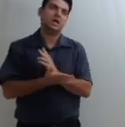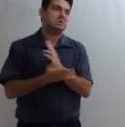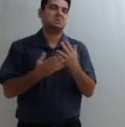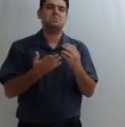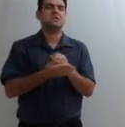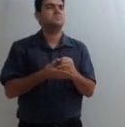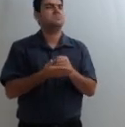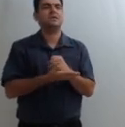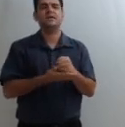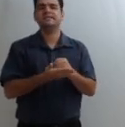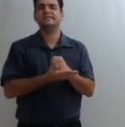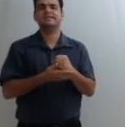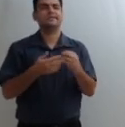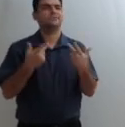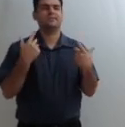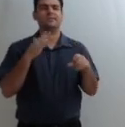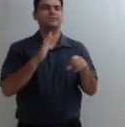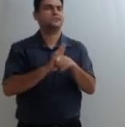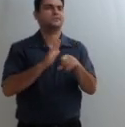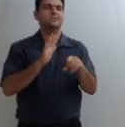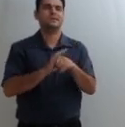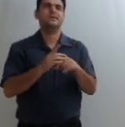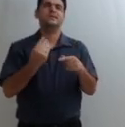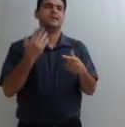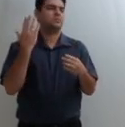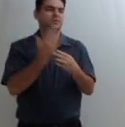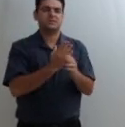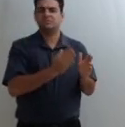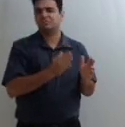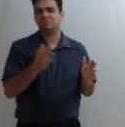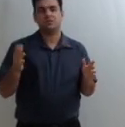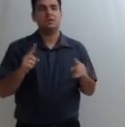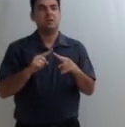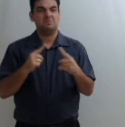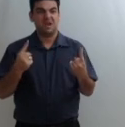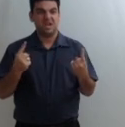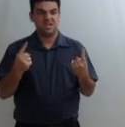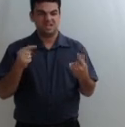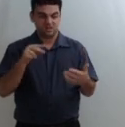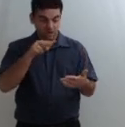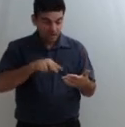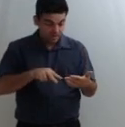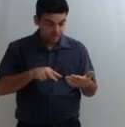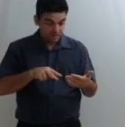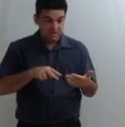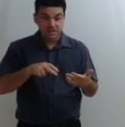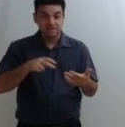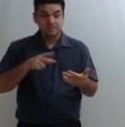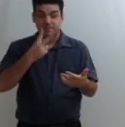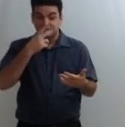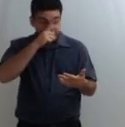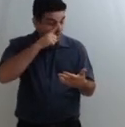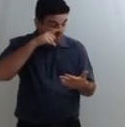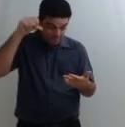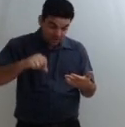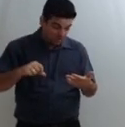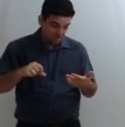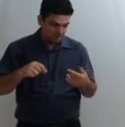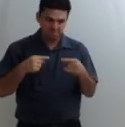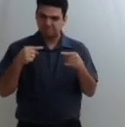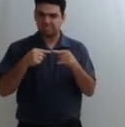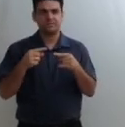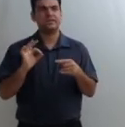crime, conveniência de instrução criminal, mas nada de não teve uma indicação ao caso concreto. Aquela